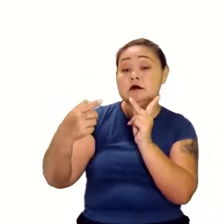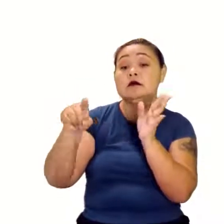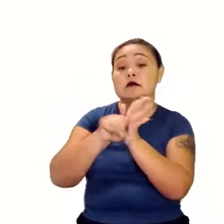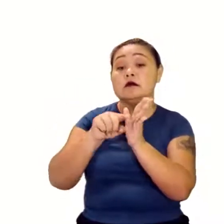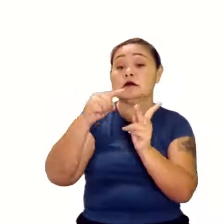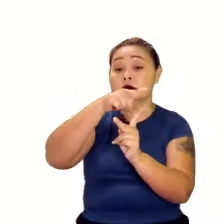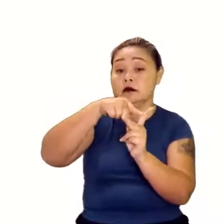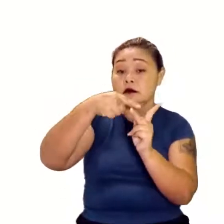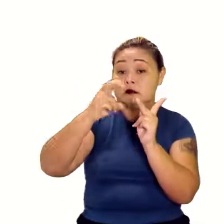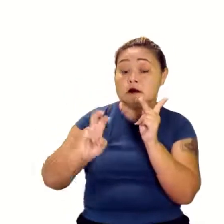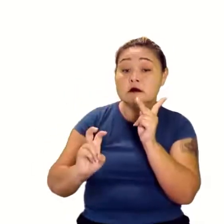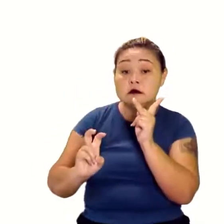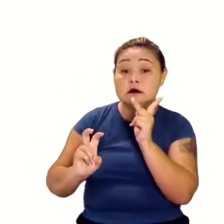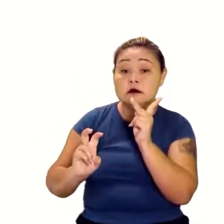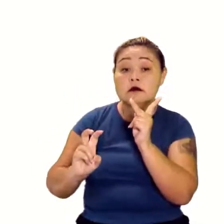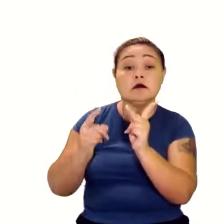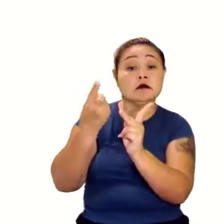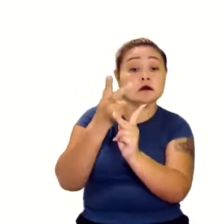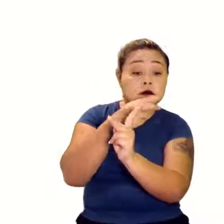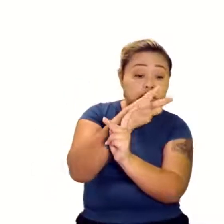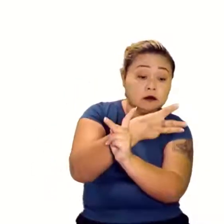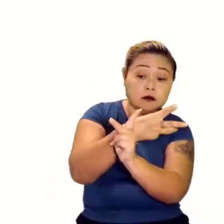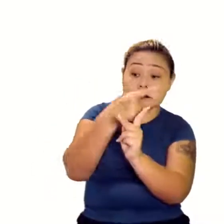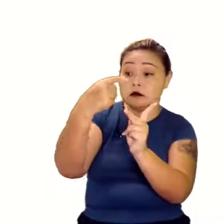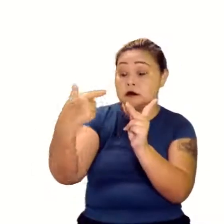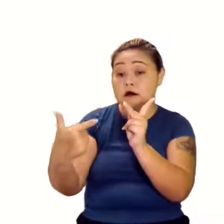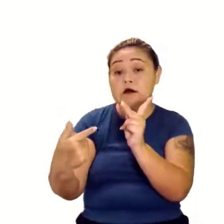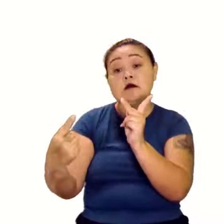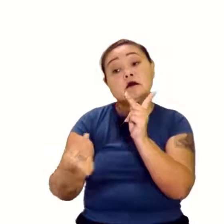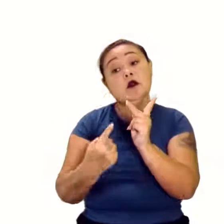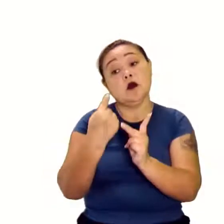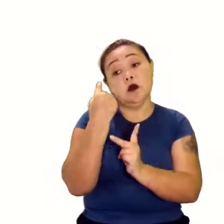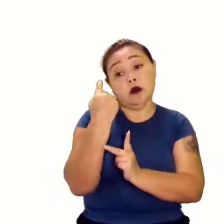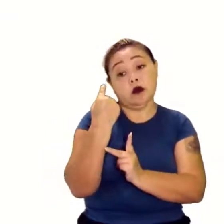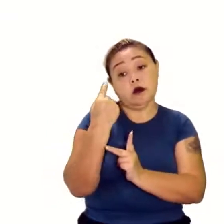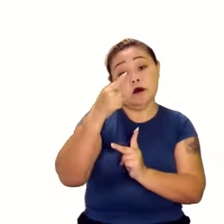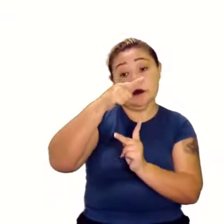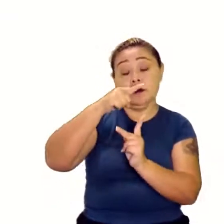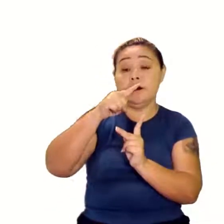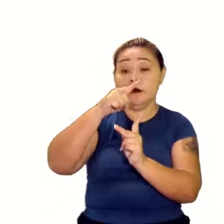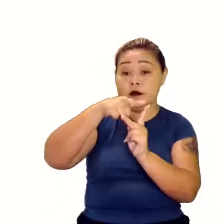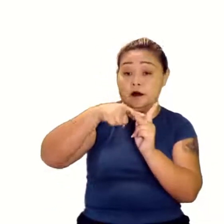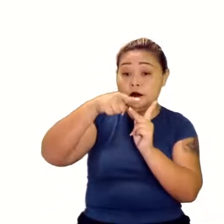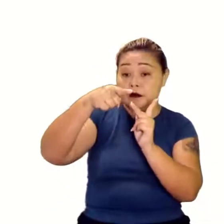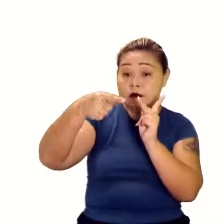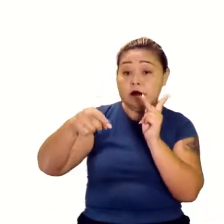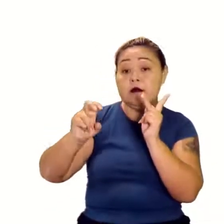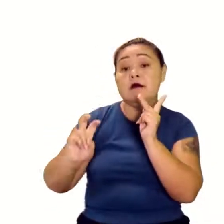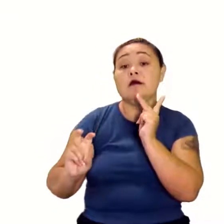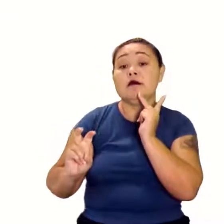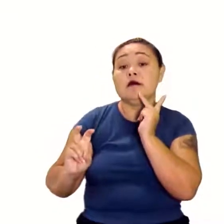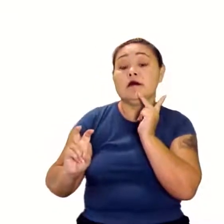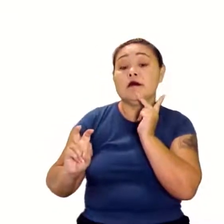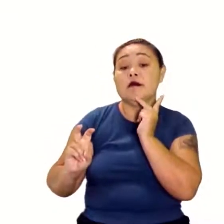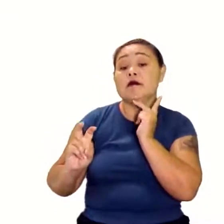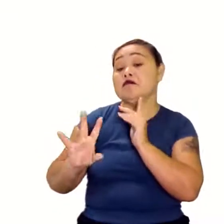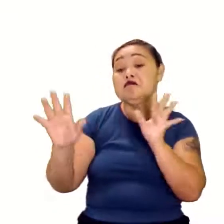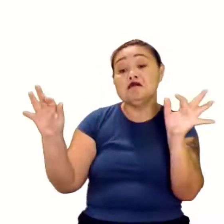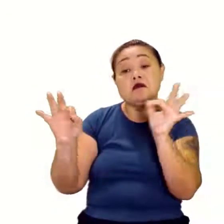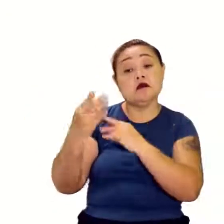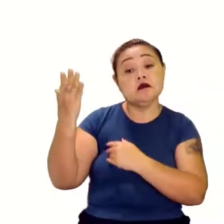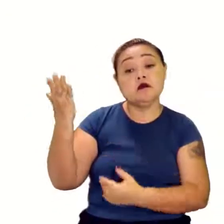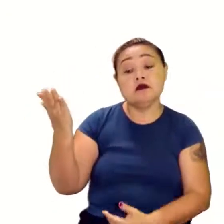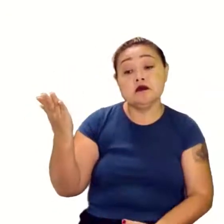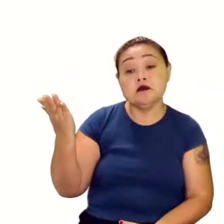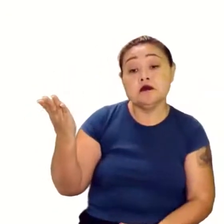2 raízes de 5. 3 maçãs menos 2 maçãs. Vai dar uma maçã. Então apenas uma raiz de 5. Raiz de